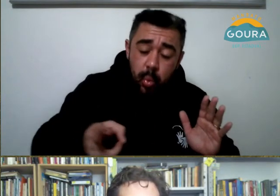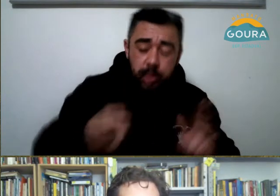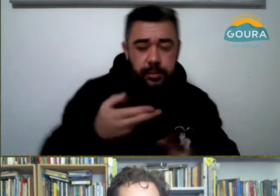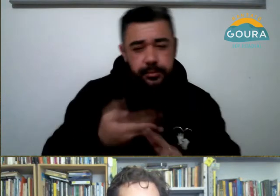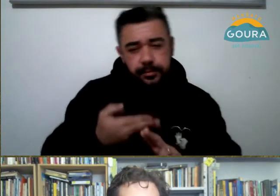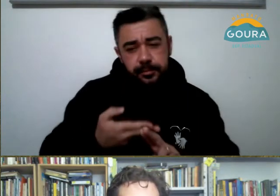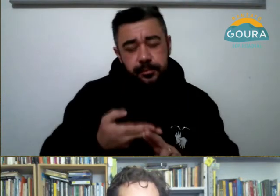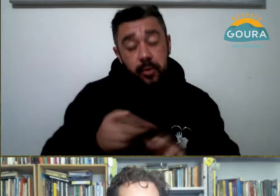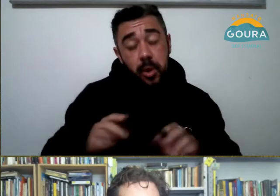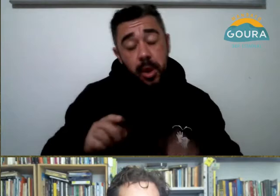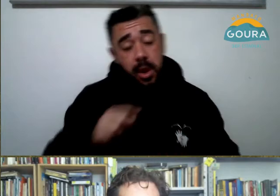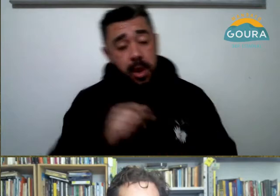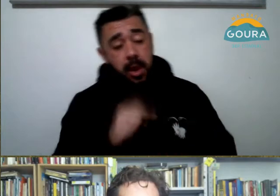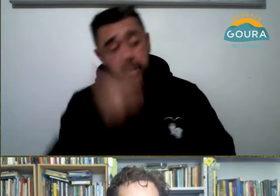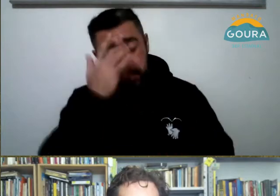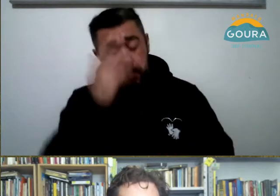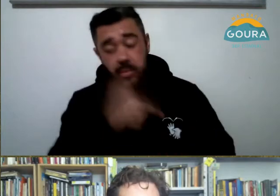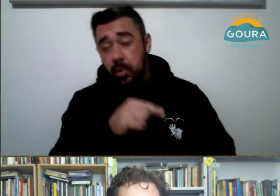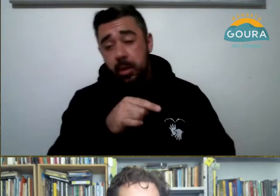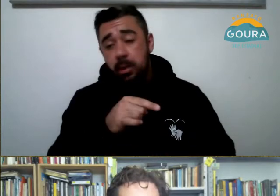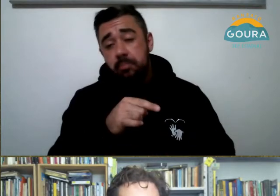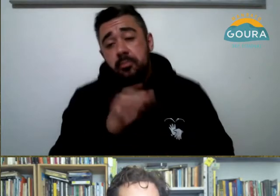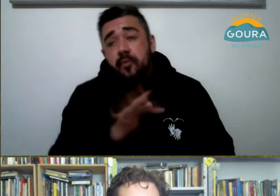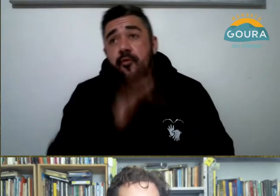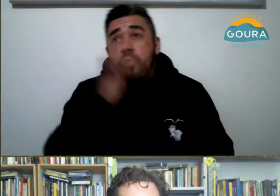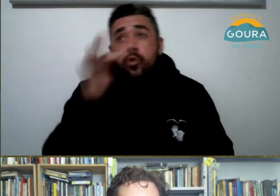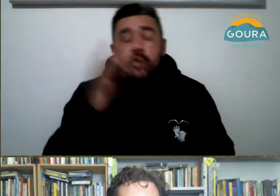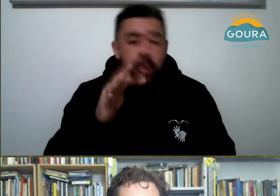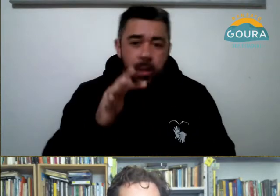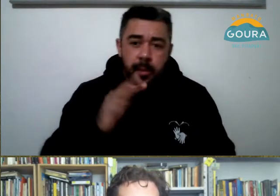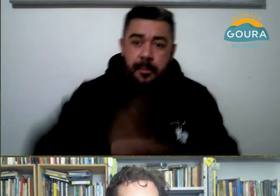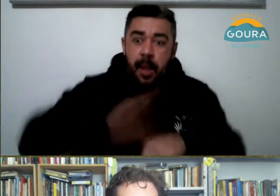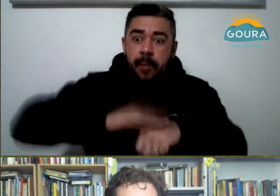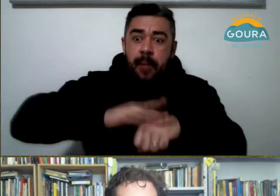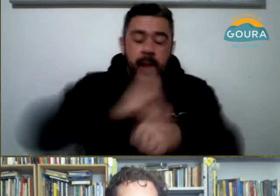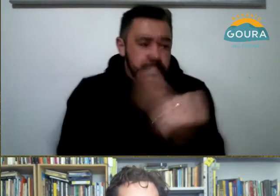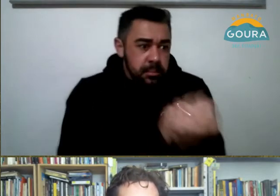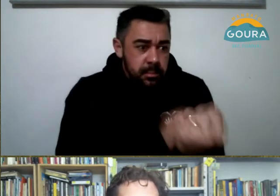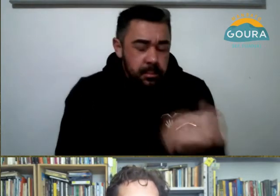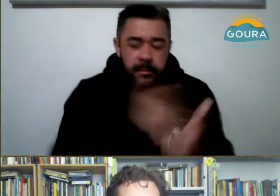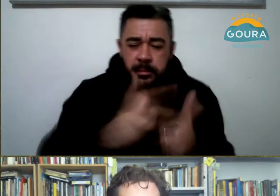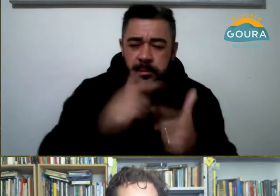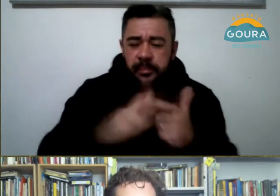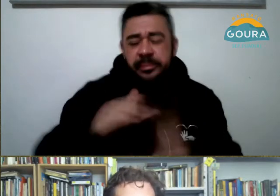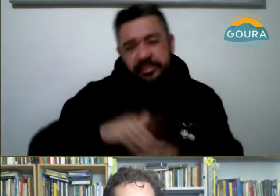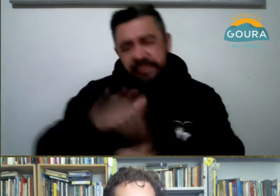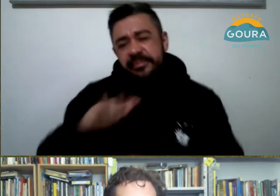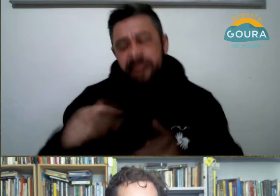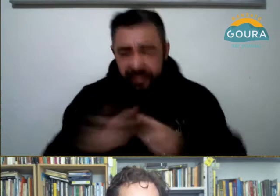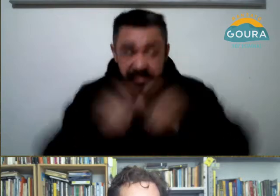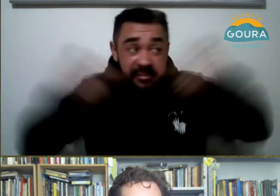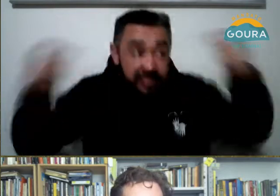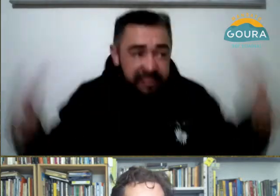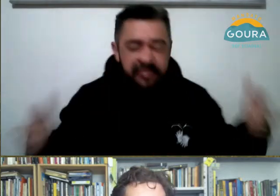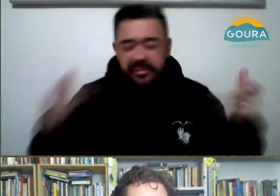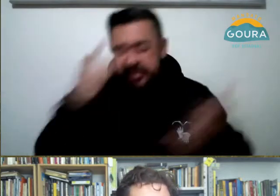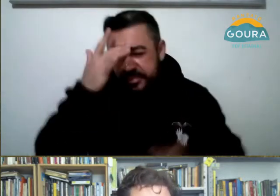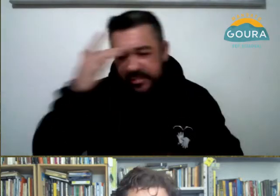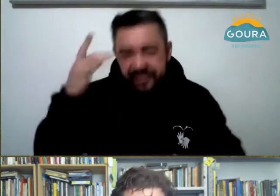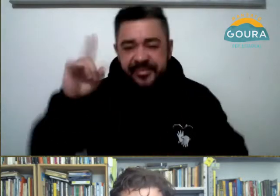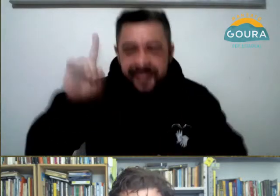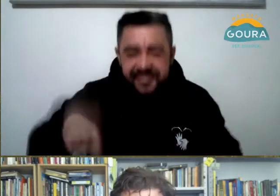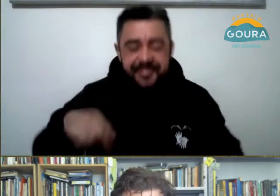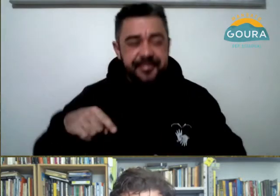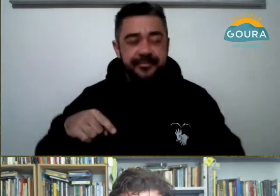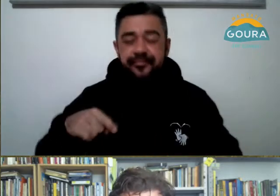a ter, mais tarde, um consumo mais problemático. Ora bem, a esmagadora maioria das pessoas são conduzidas a esta